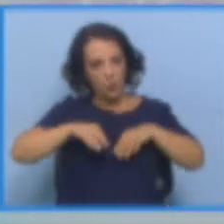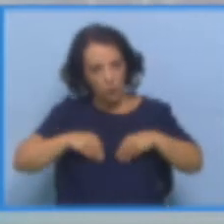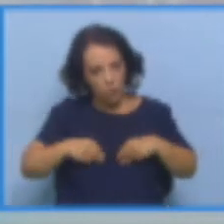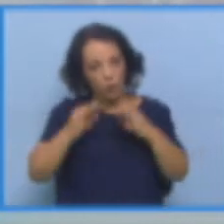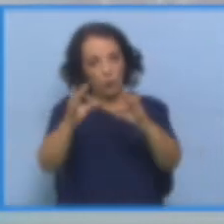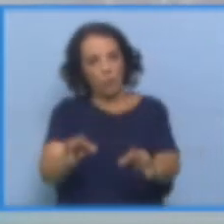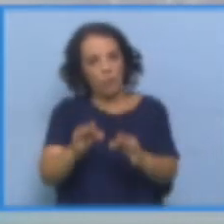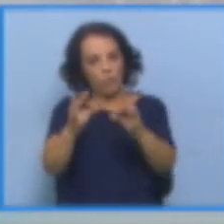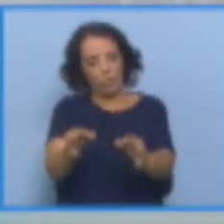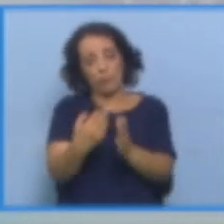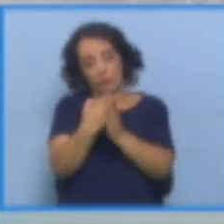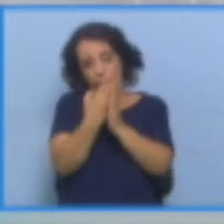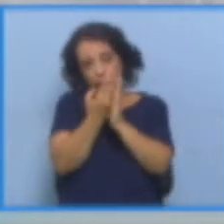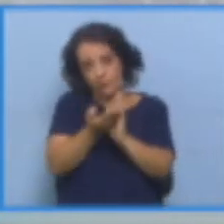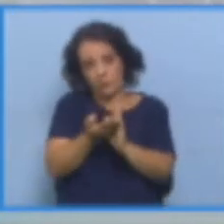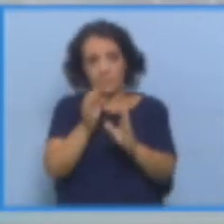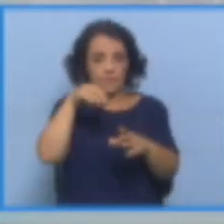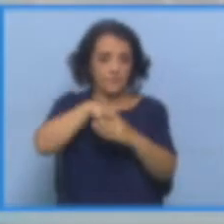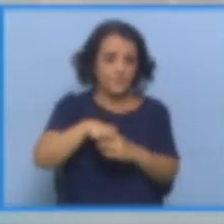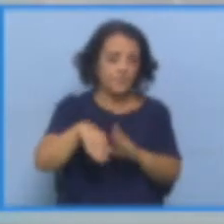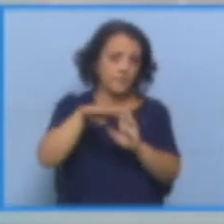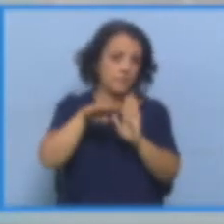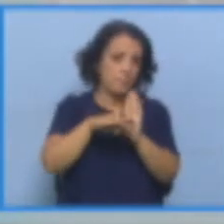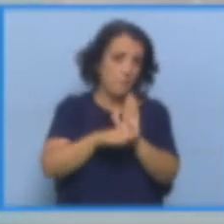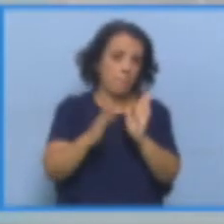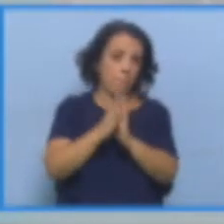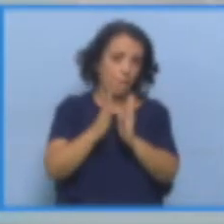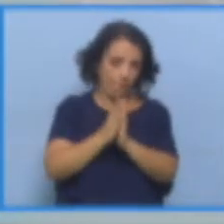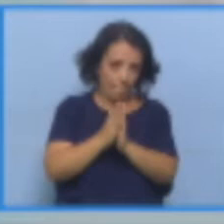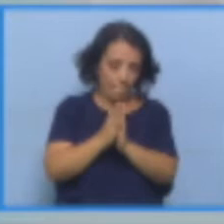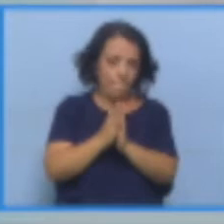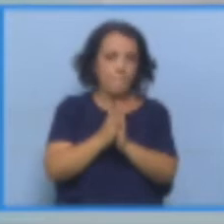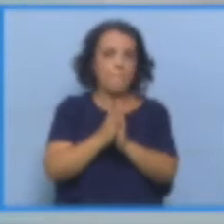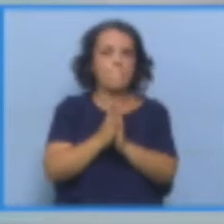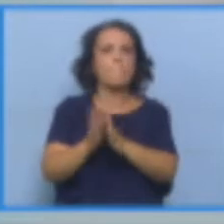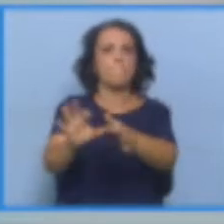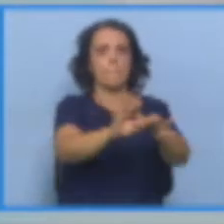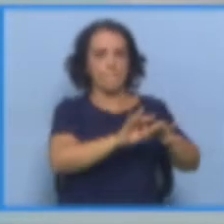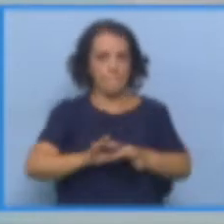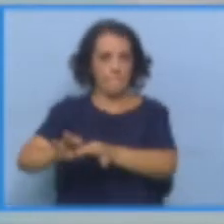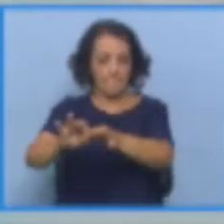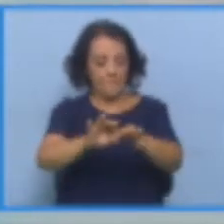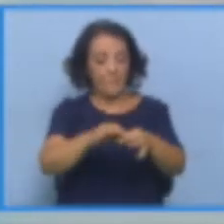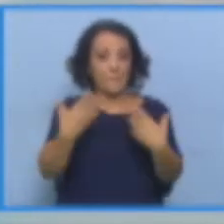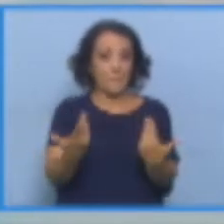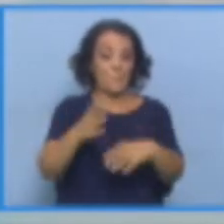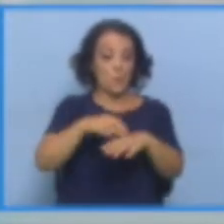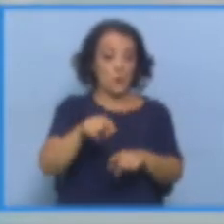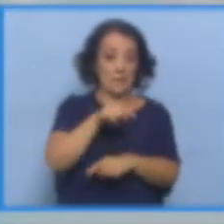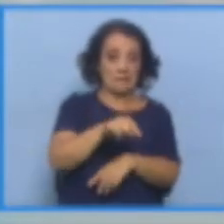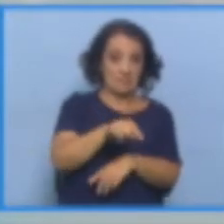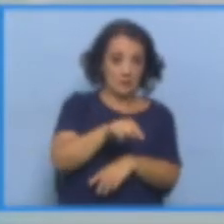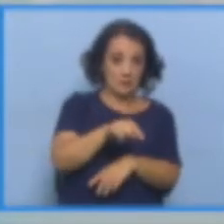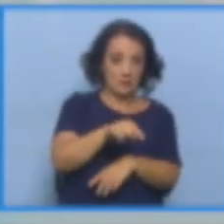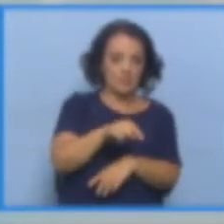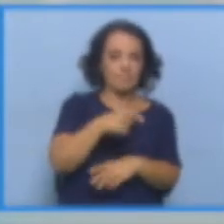dimensões constitutivas da Igreja, tudo isto vivido em comunhão, e então, por causa deste, e por causa